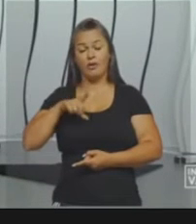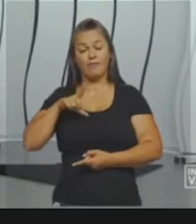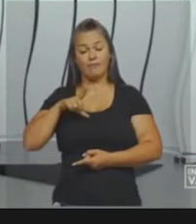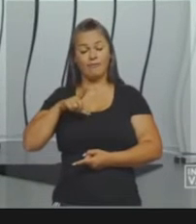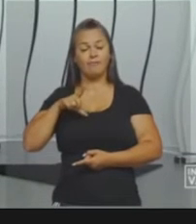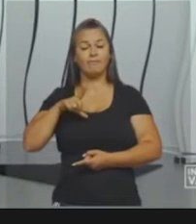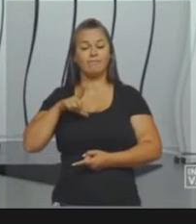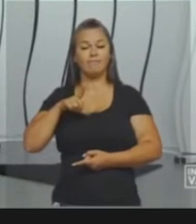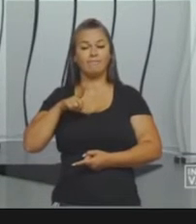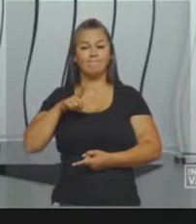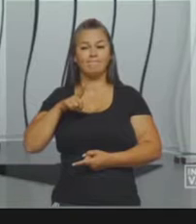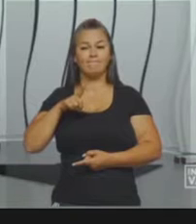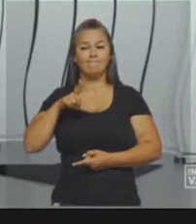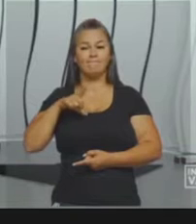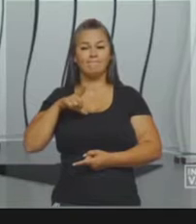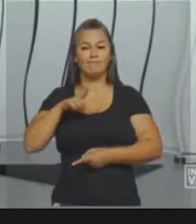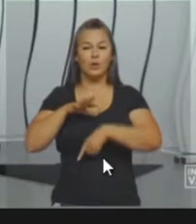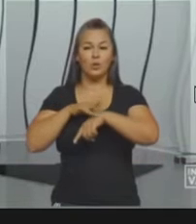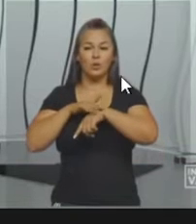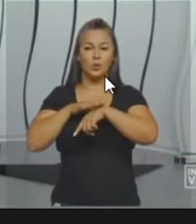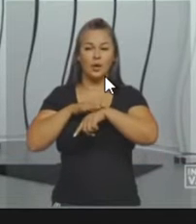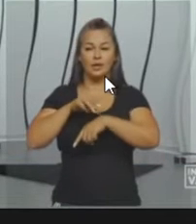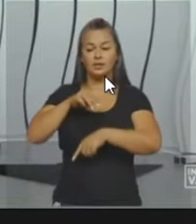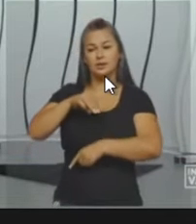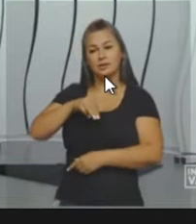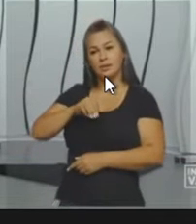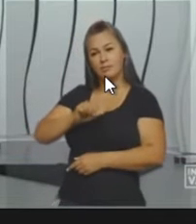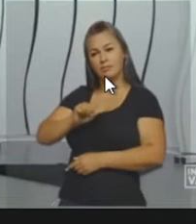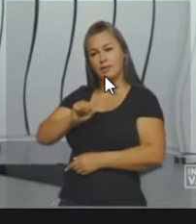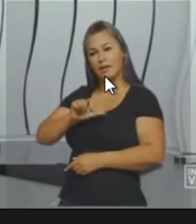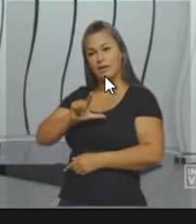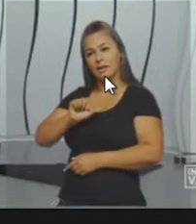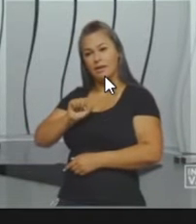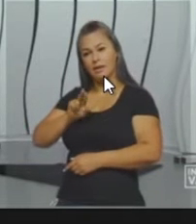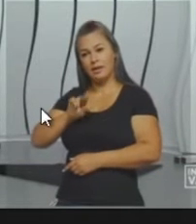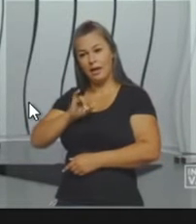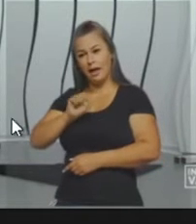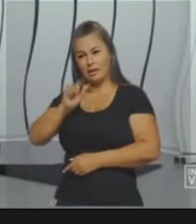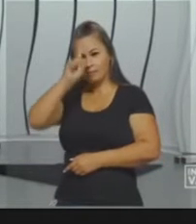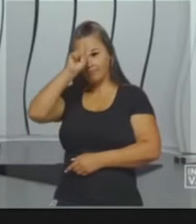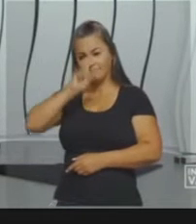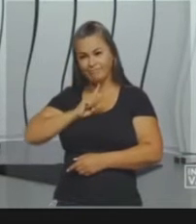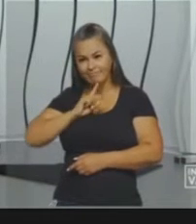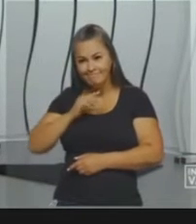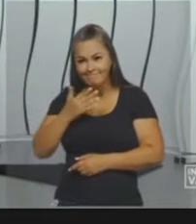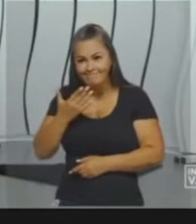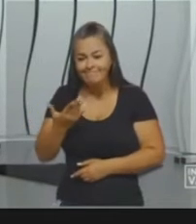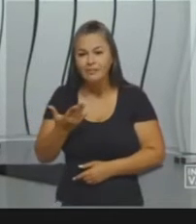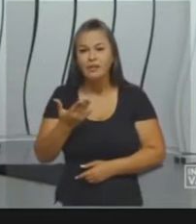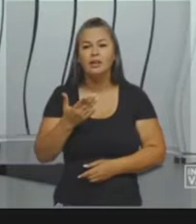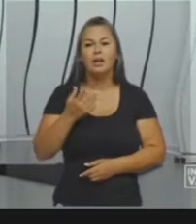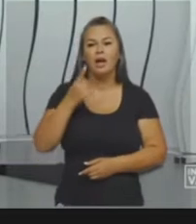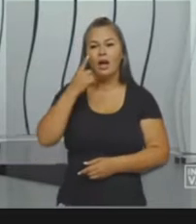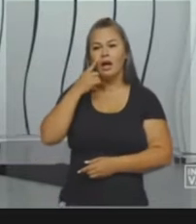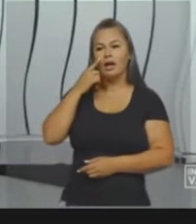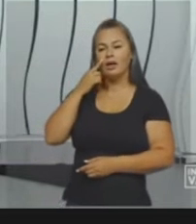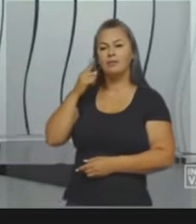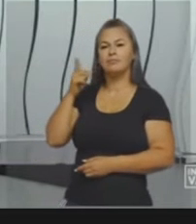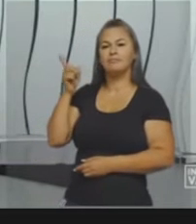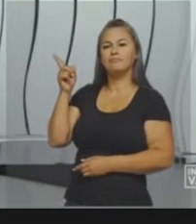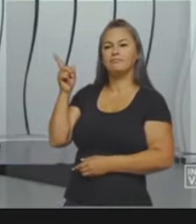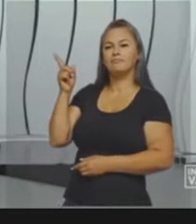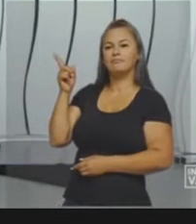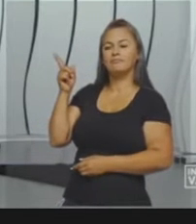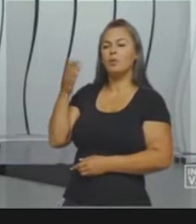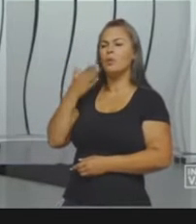Vamos ver a importância, algumas importâncias boas também. Eles constituem o zooplâncton. Zooplâncton, então, são